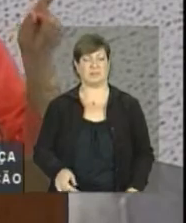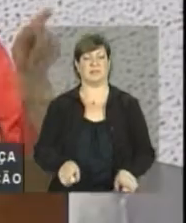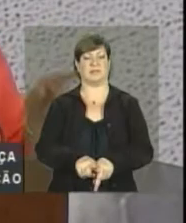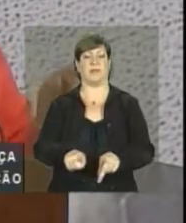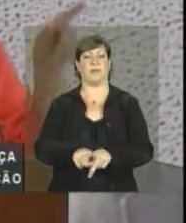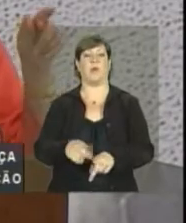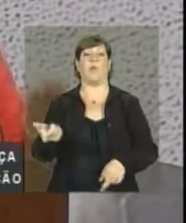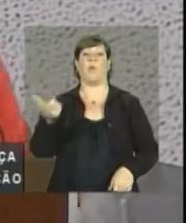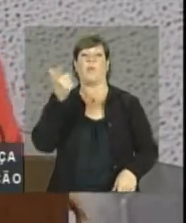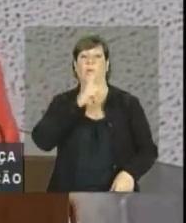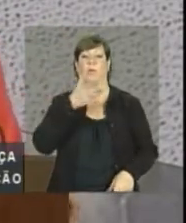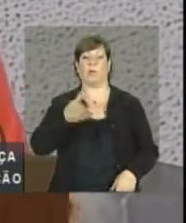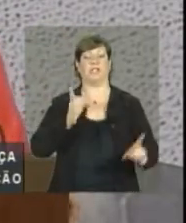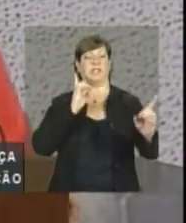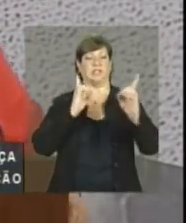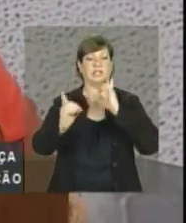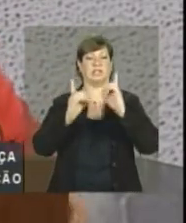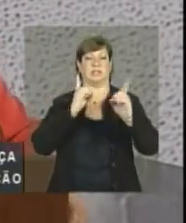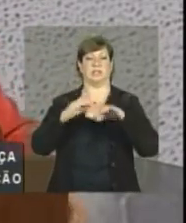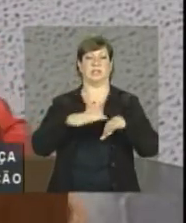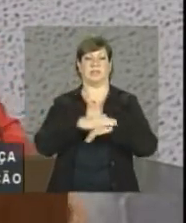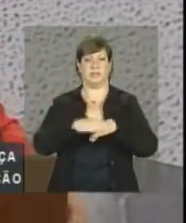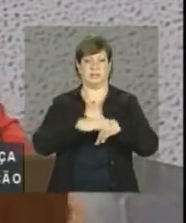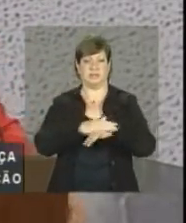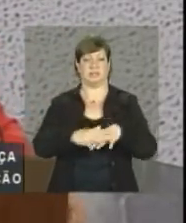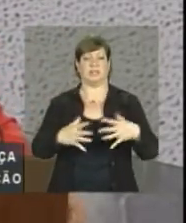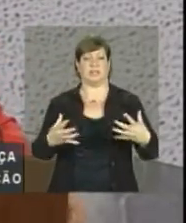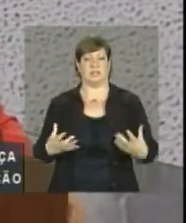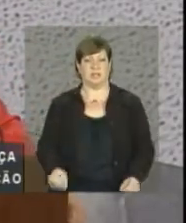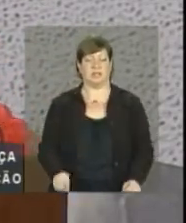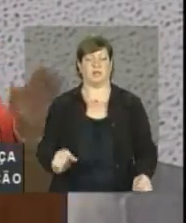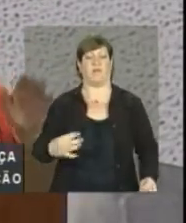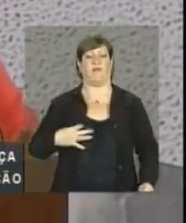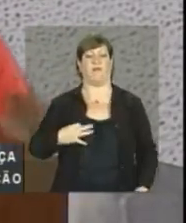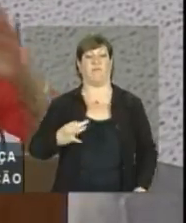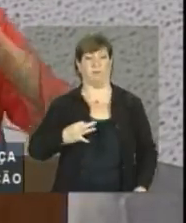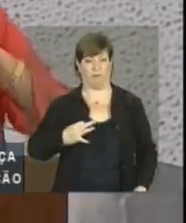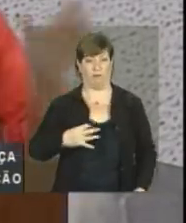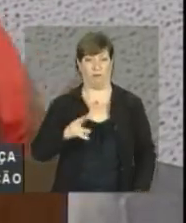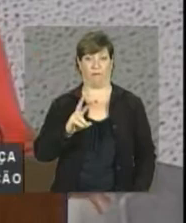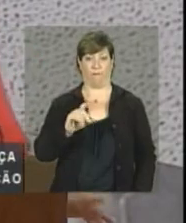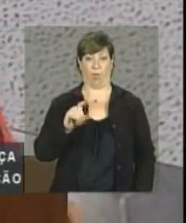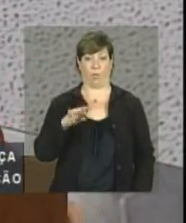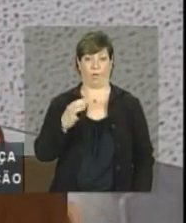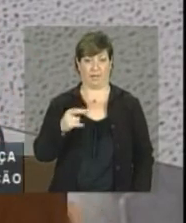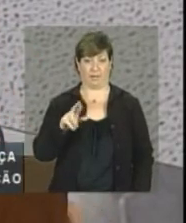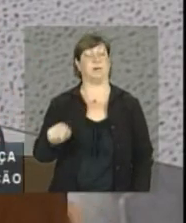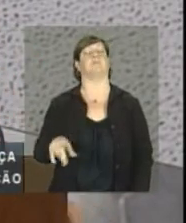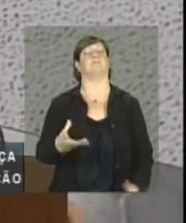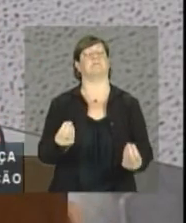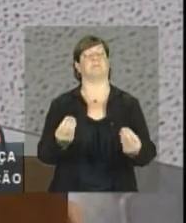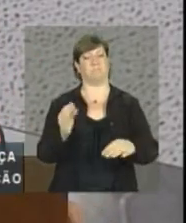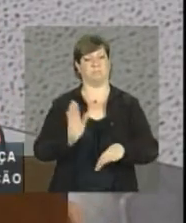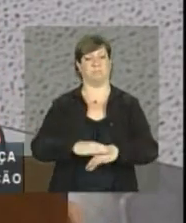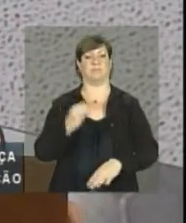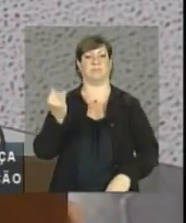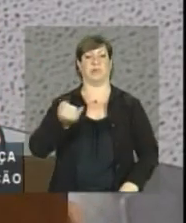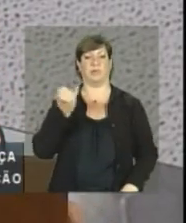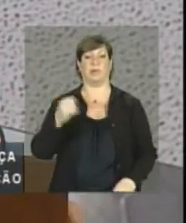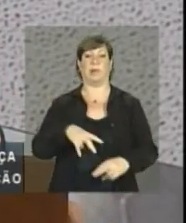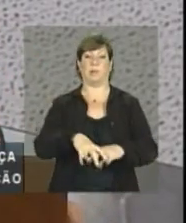consegui-la através do diálogo e da adesão voluntária é ainda mais importante. Por